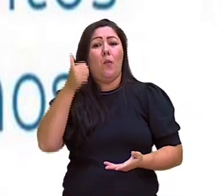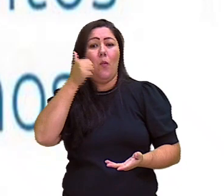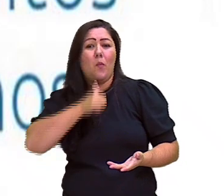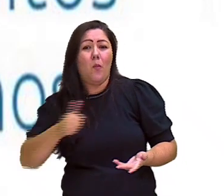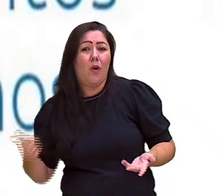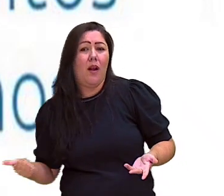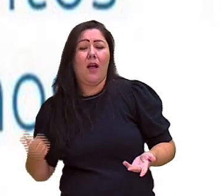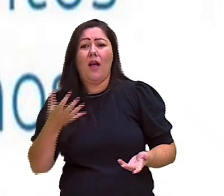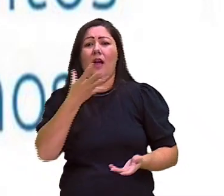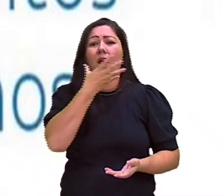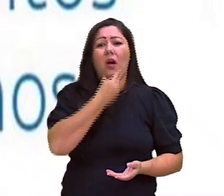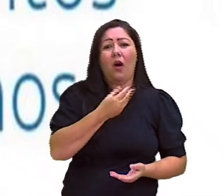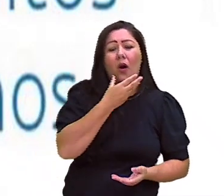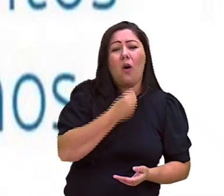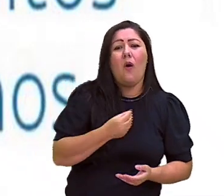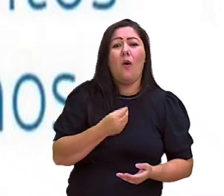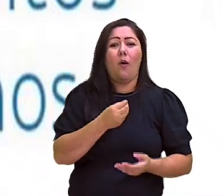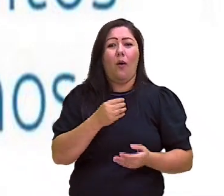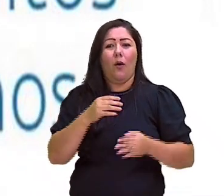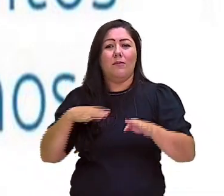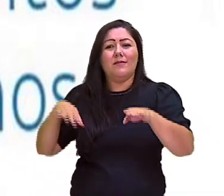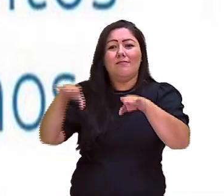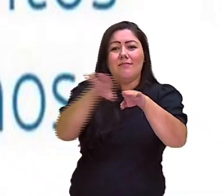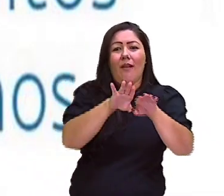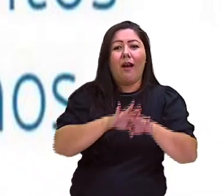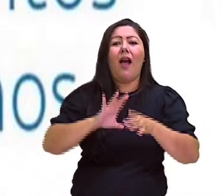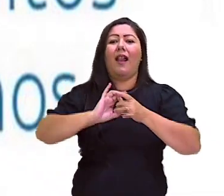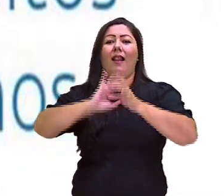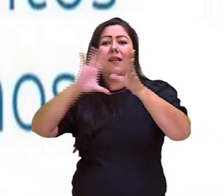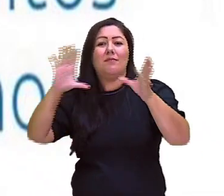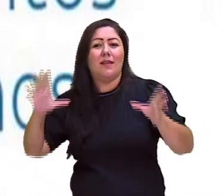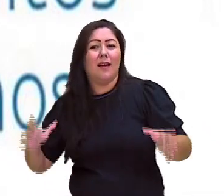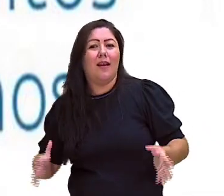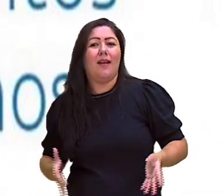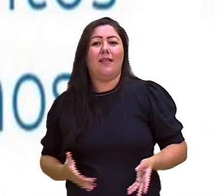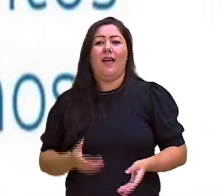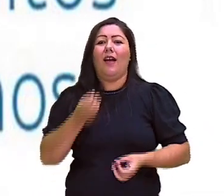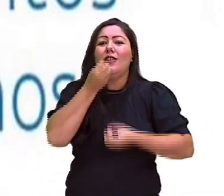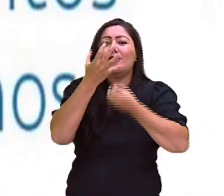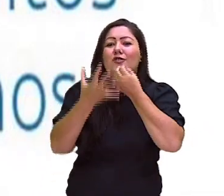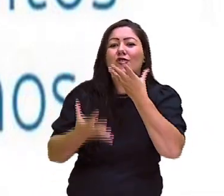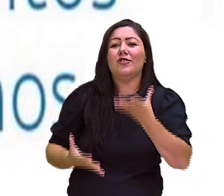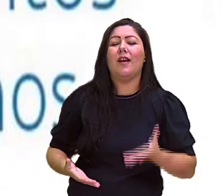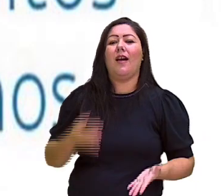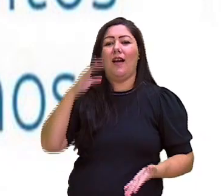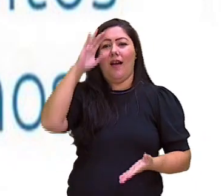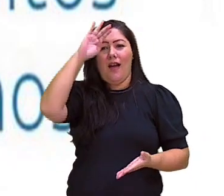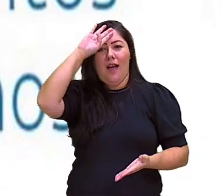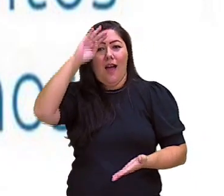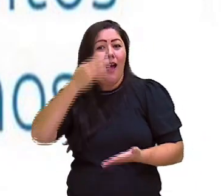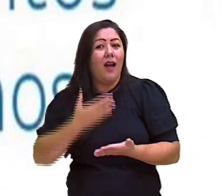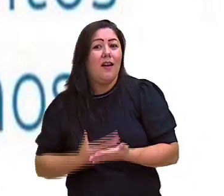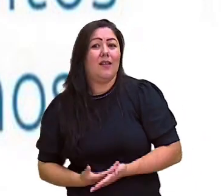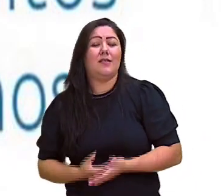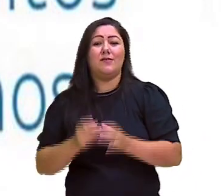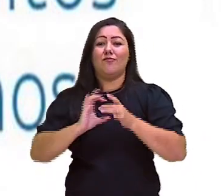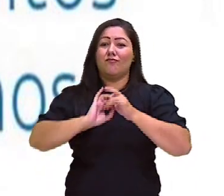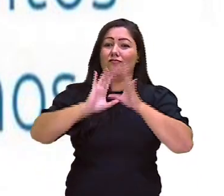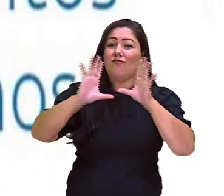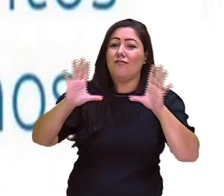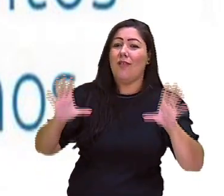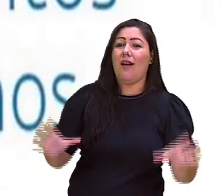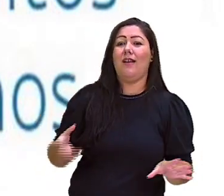mulheres e homens gozem de liberdade de palavra, de crença e da liberdade